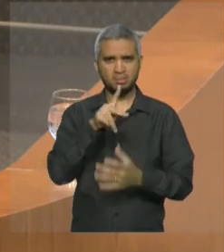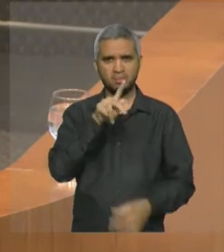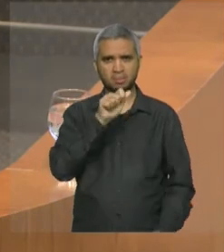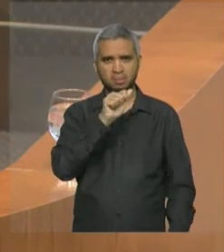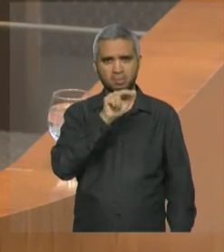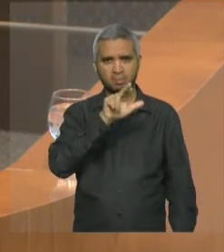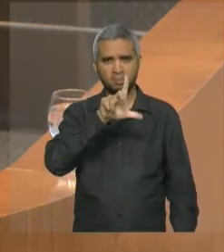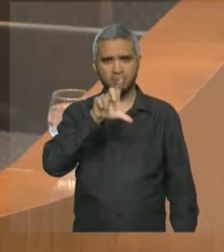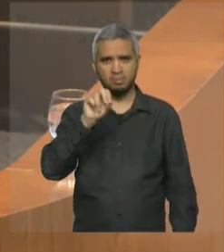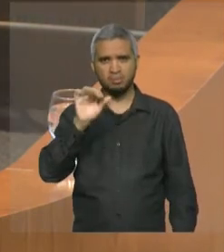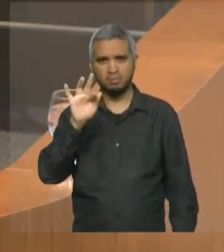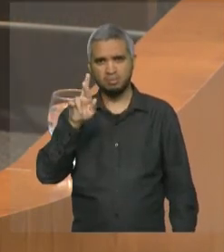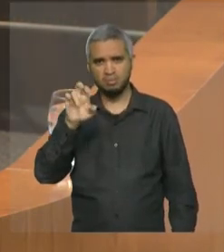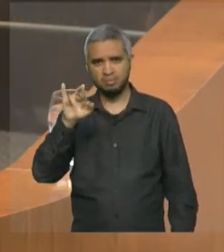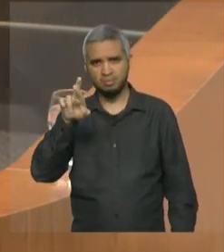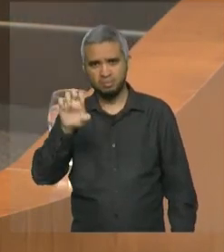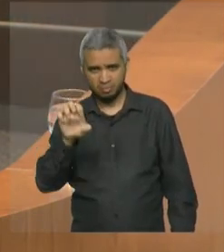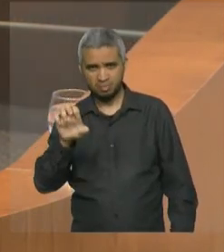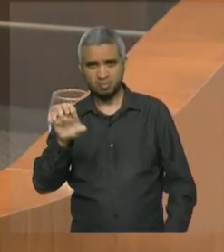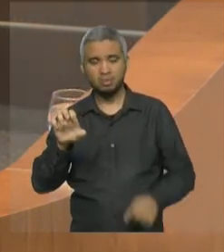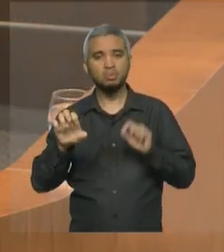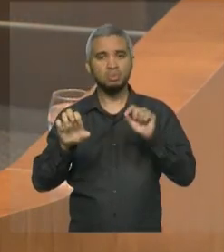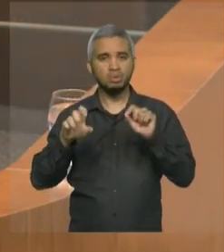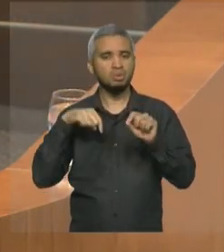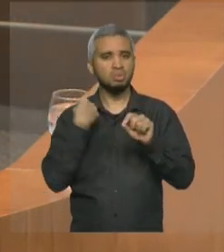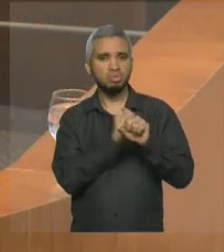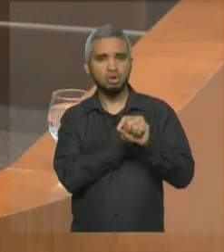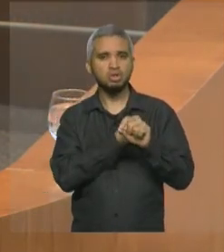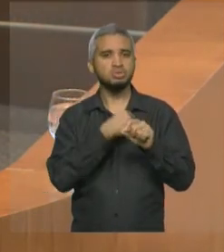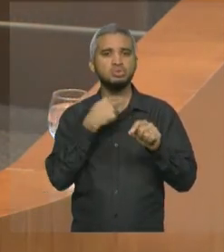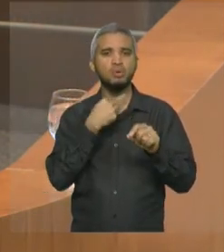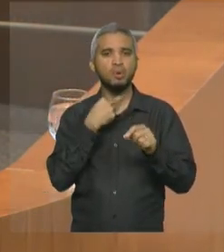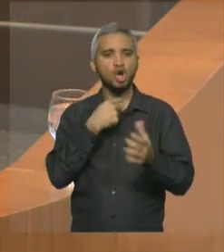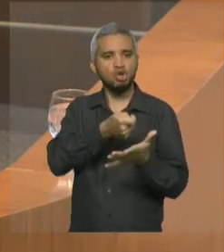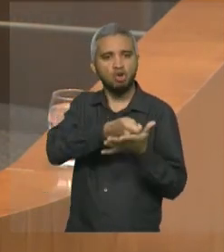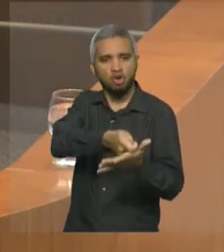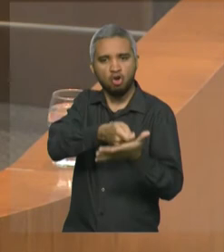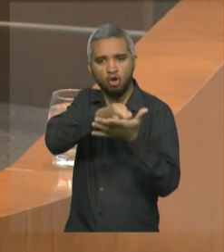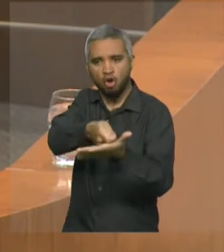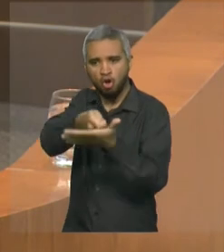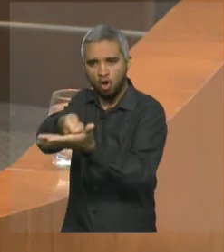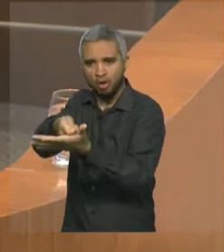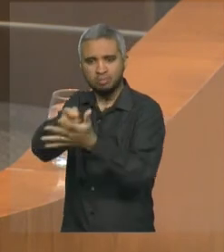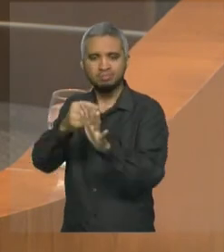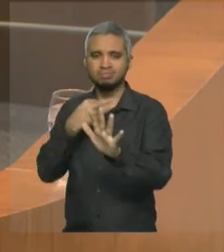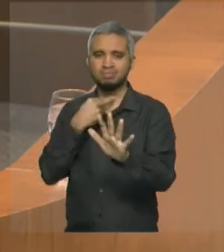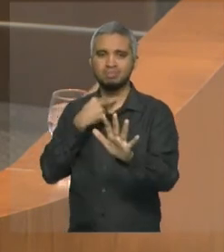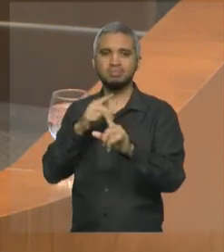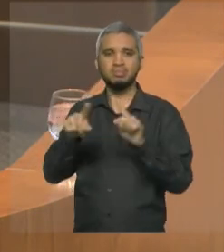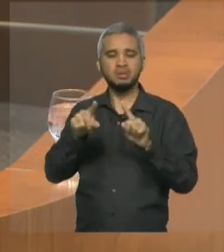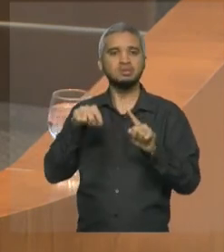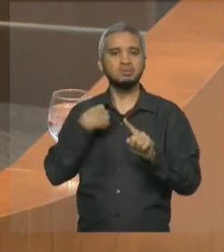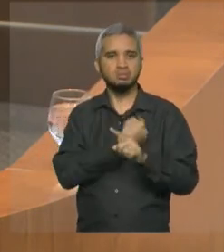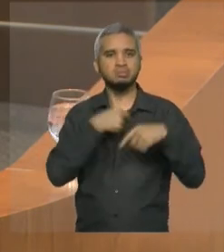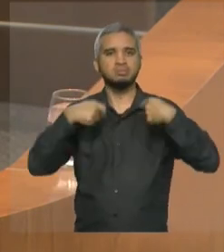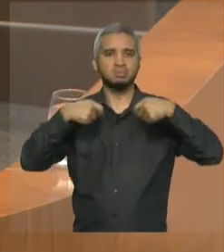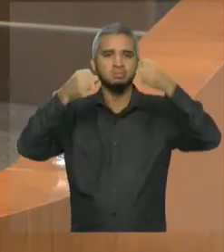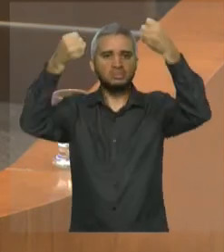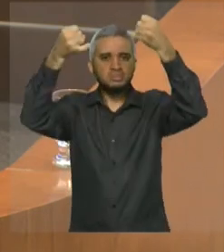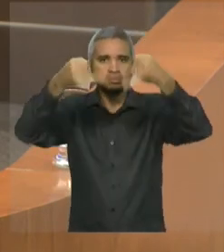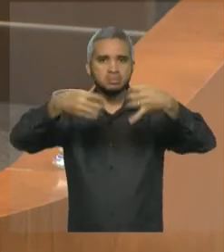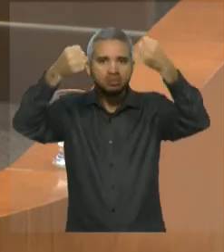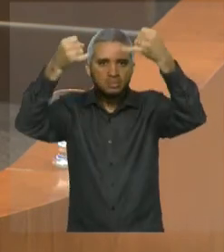mas ao menos dê elementos para que as pessoas possam se conscientizar. E é essa a minha motivação que eu estou aqui para poder